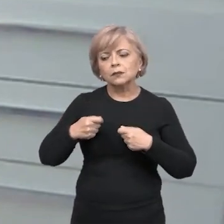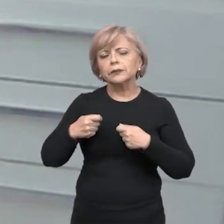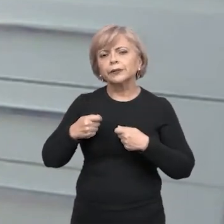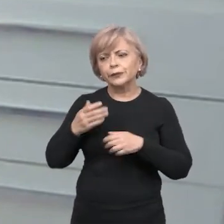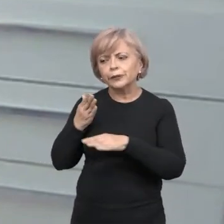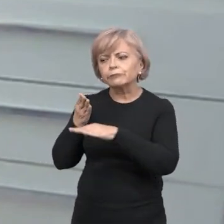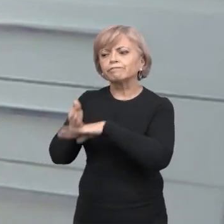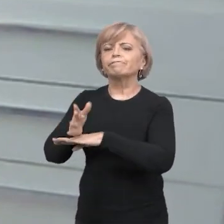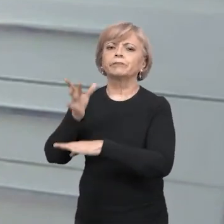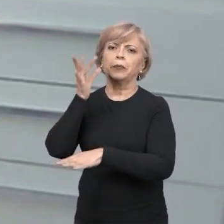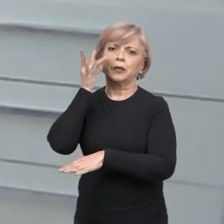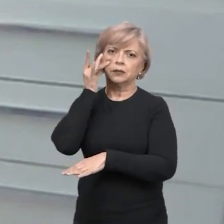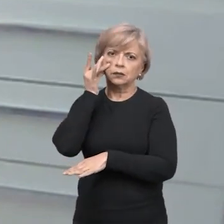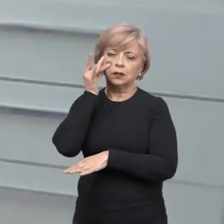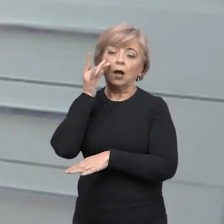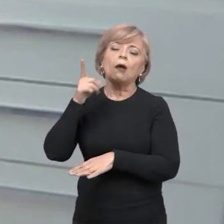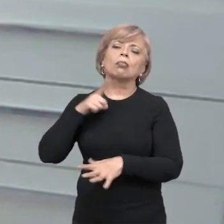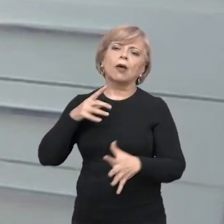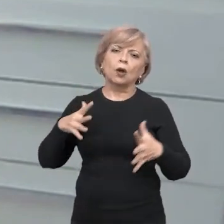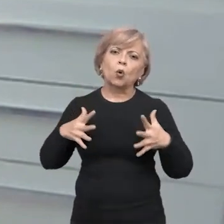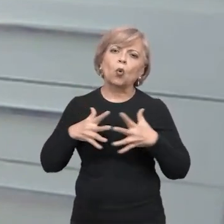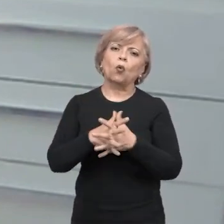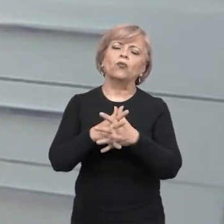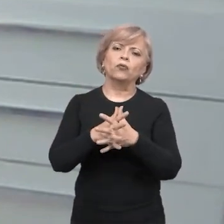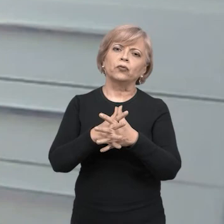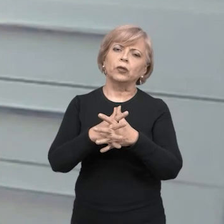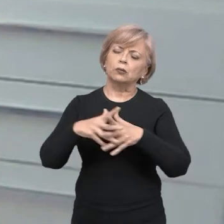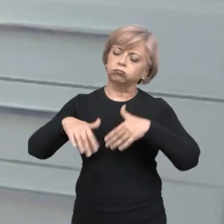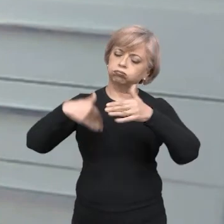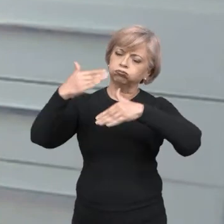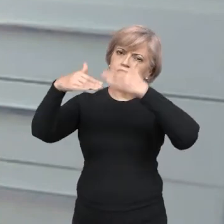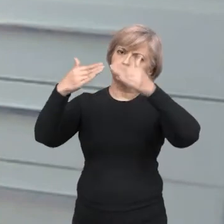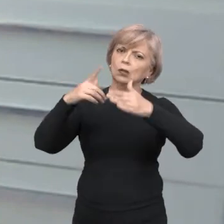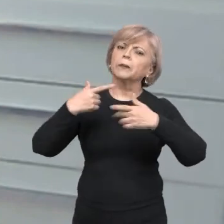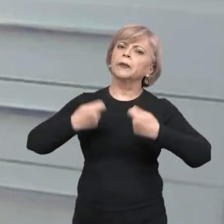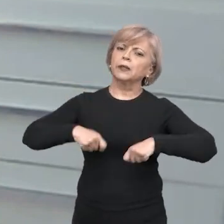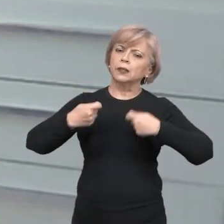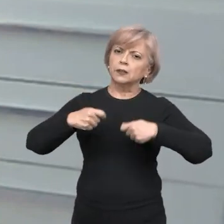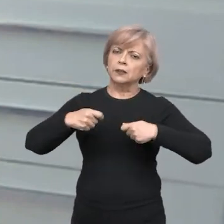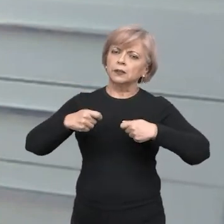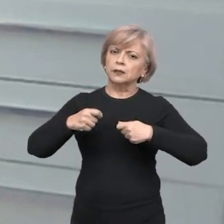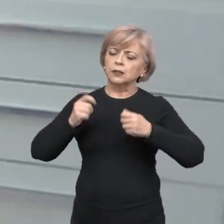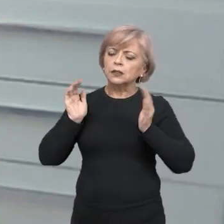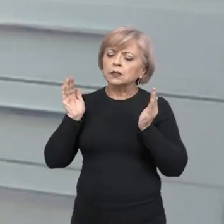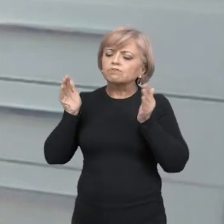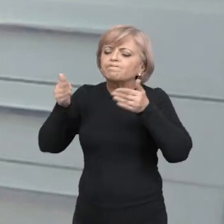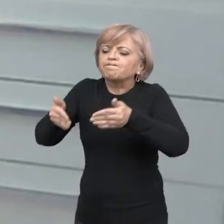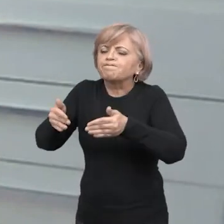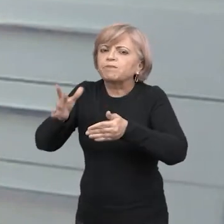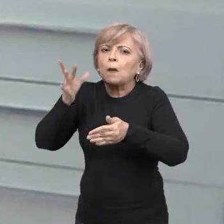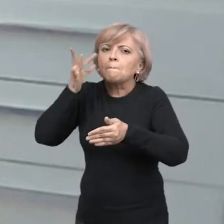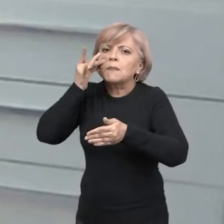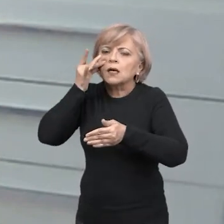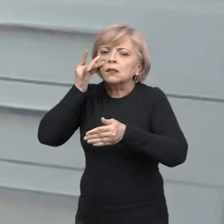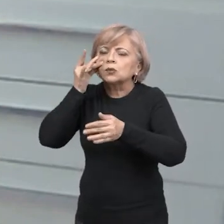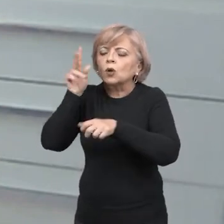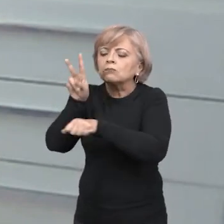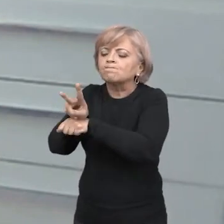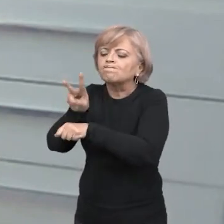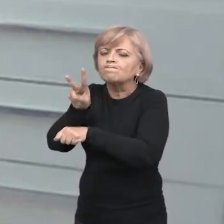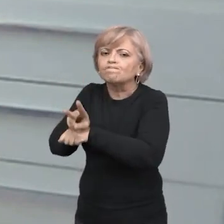forma presencial existe o conflito dos calados que necessitam de uma maior personalidade nós